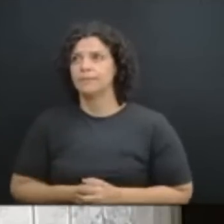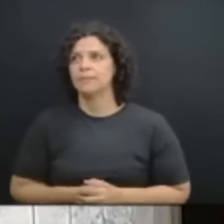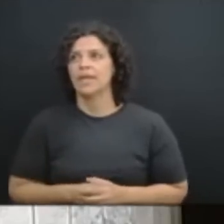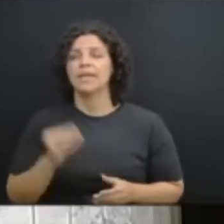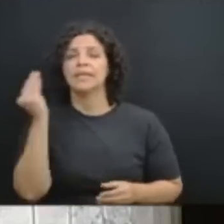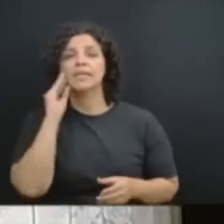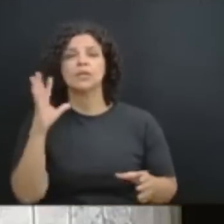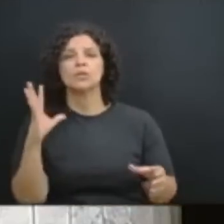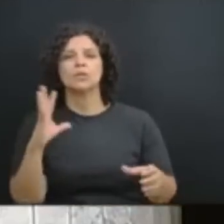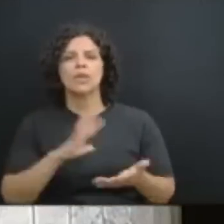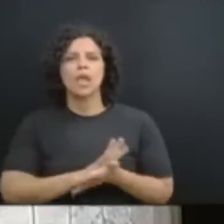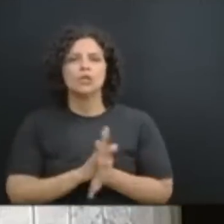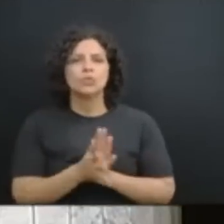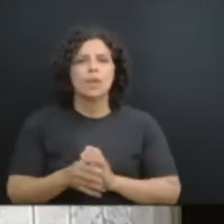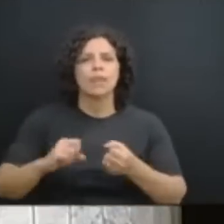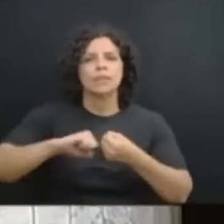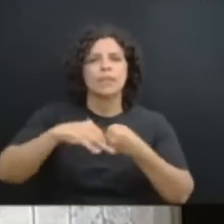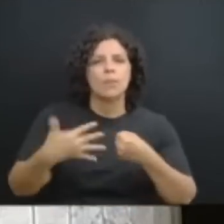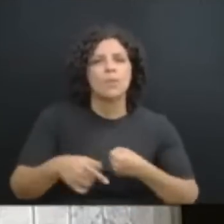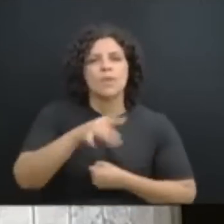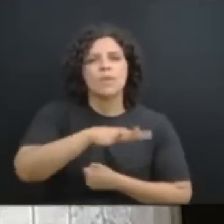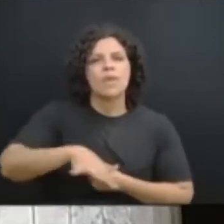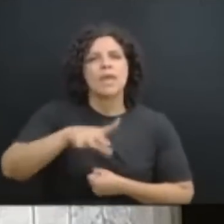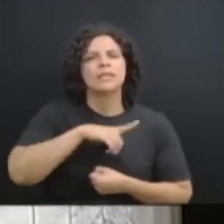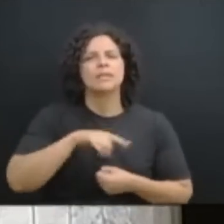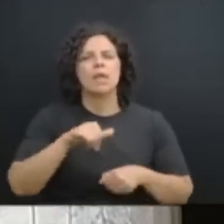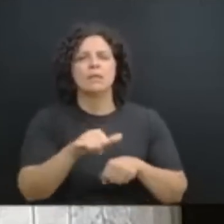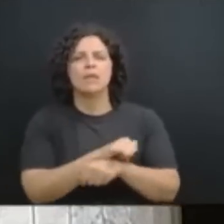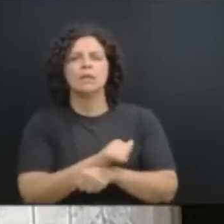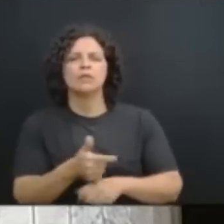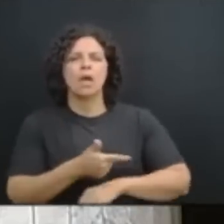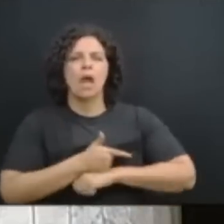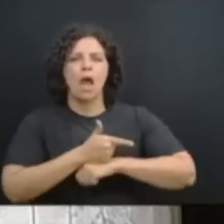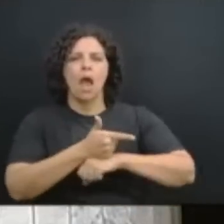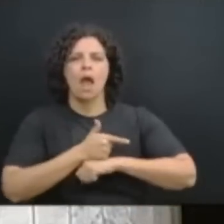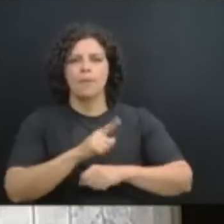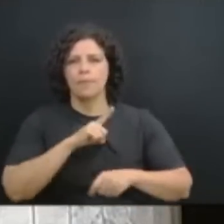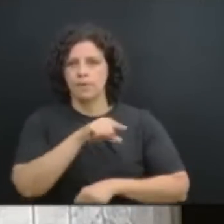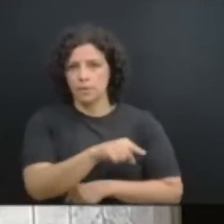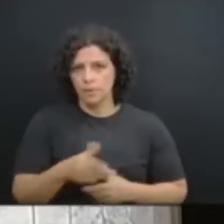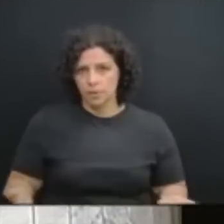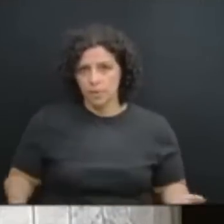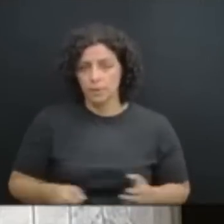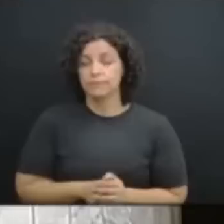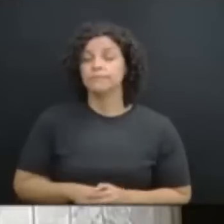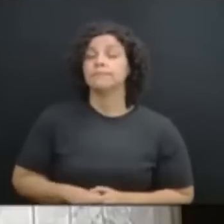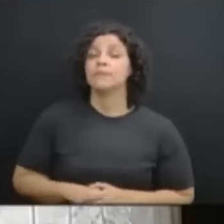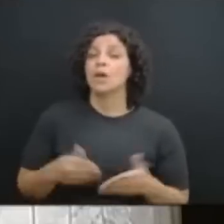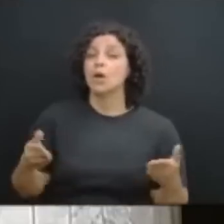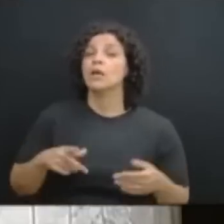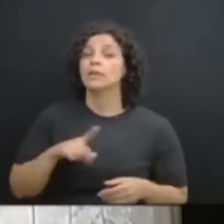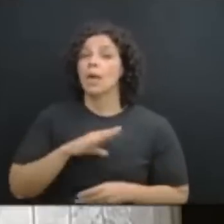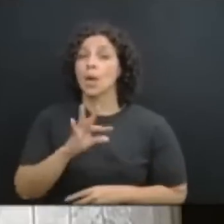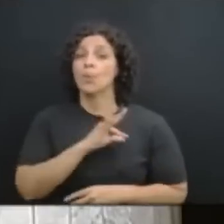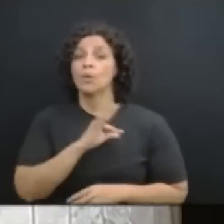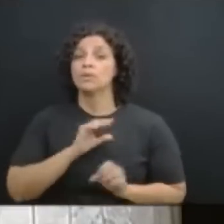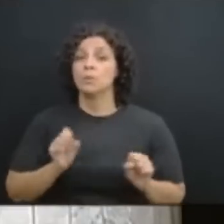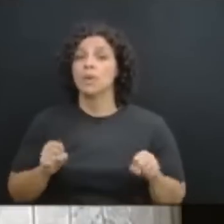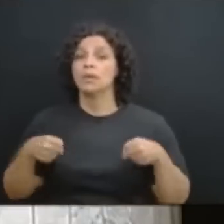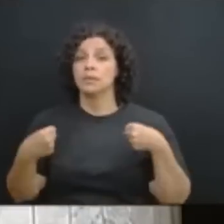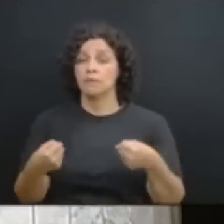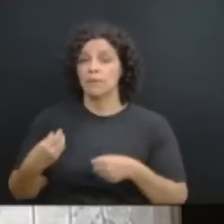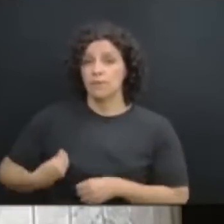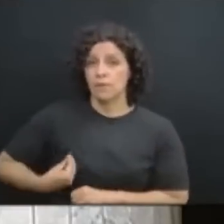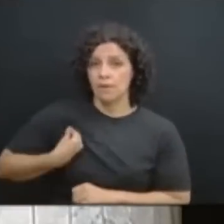Destruir a democracia porque eles têm as armas. E existe a polícia para defender a